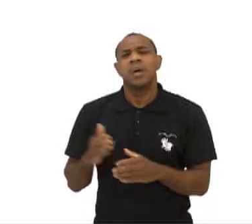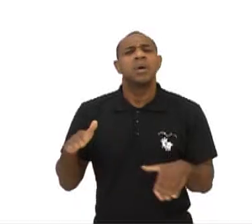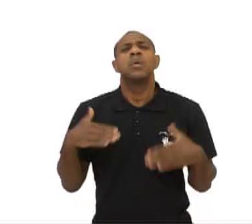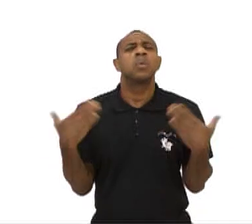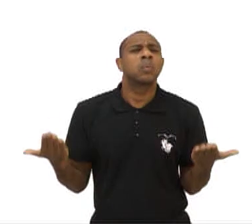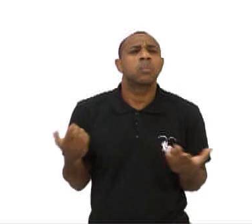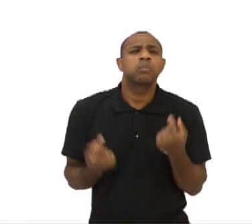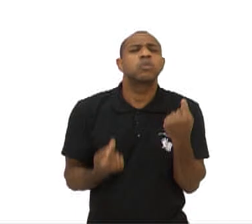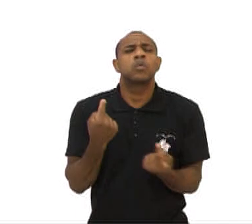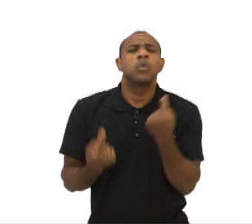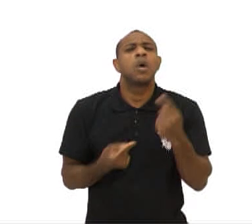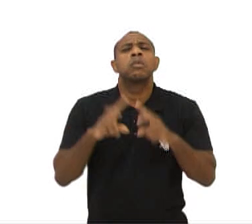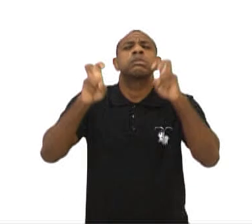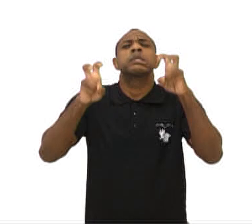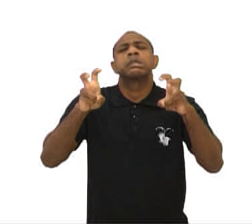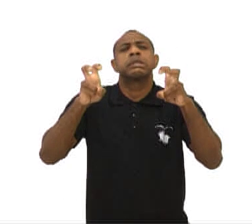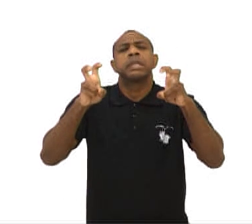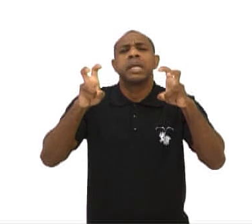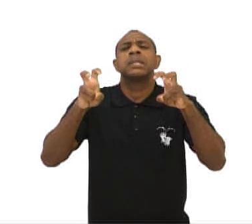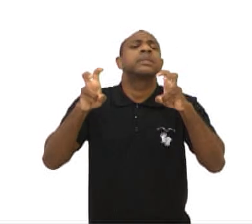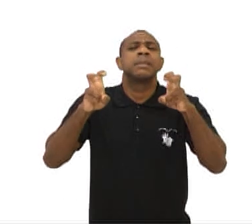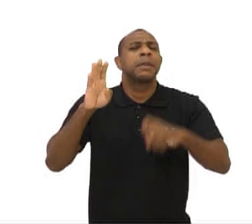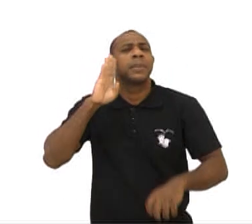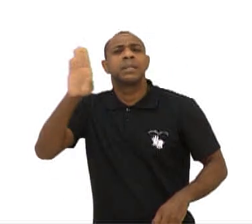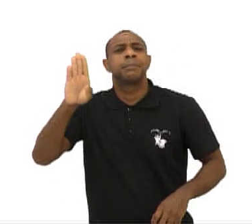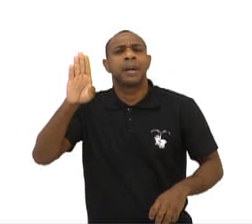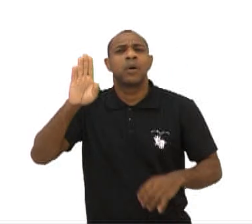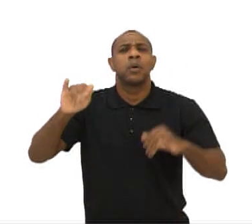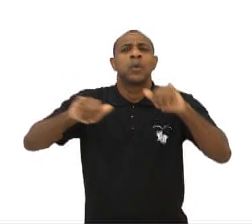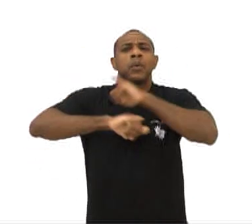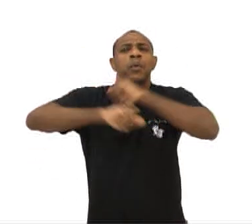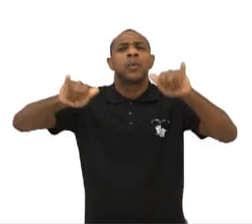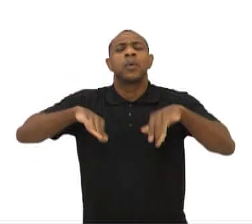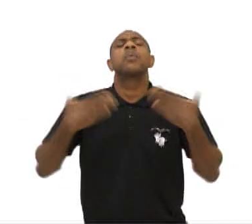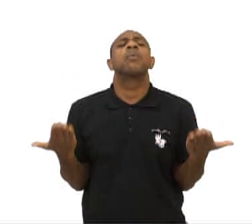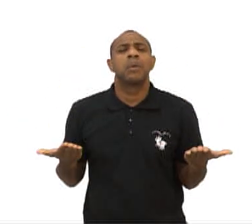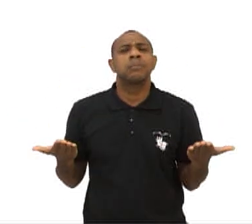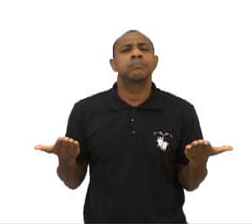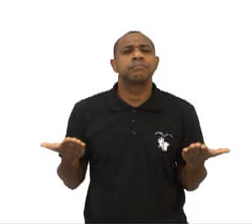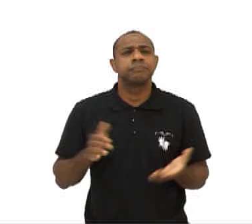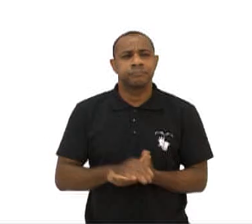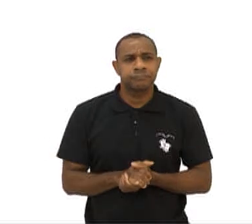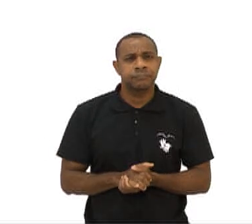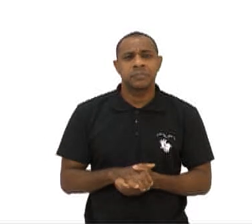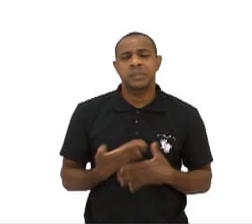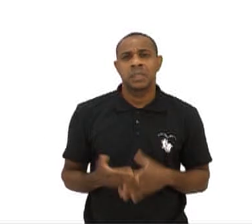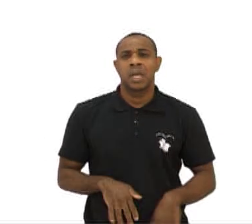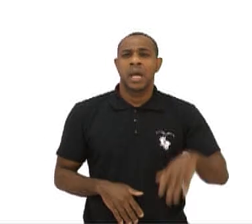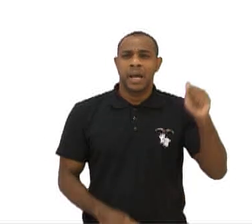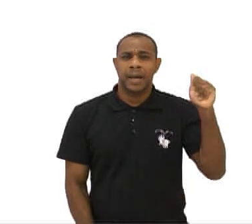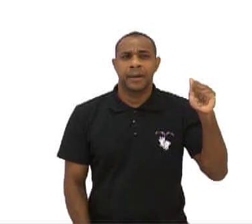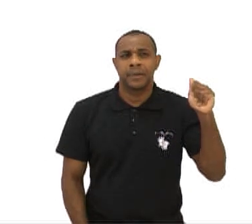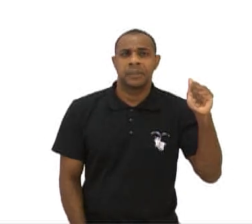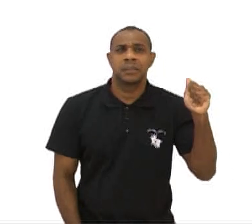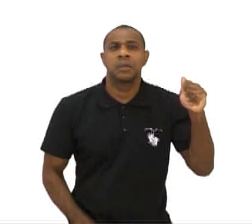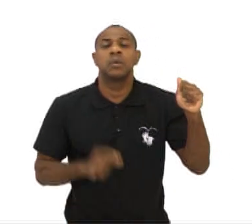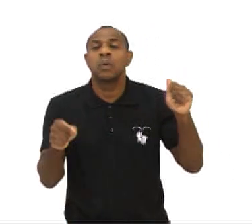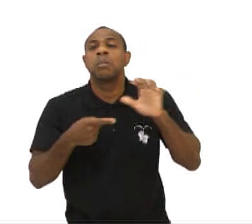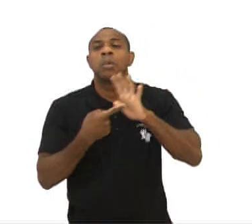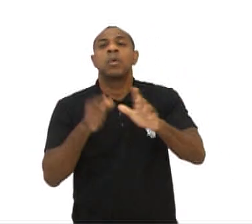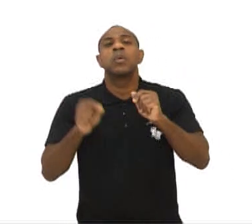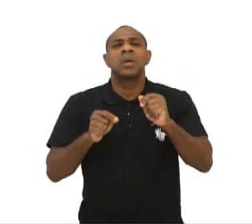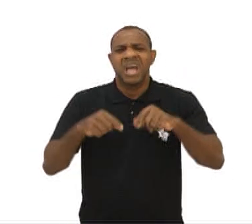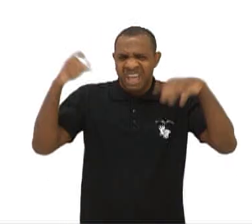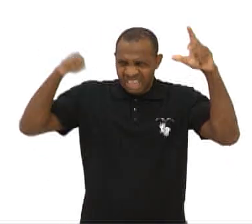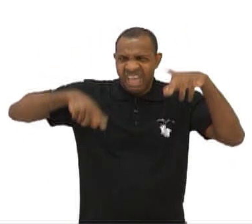Qual é o tema principal dessa notícia? E aí, pessoal, qual que é o assunto principal? A alternativa A será